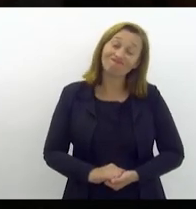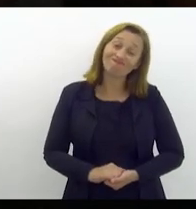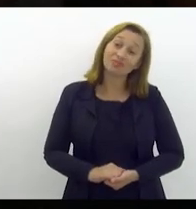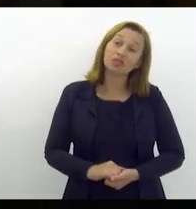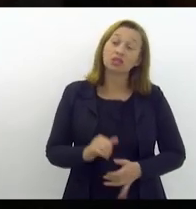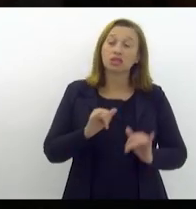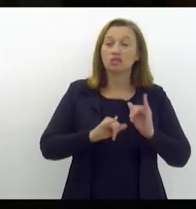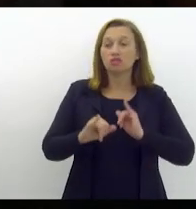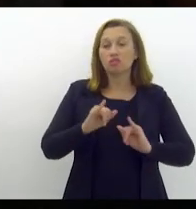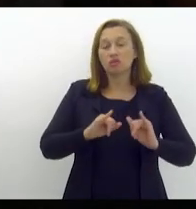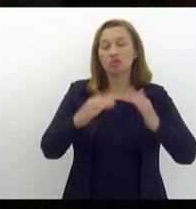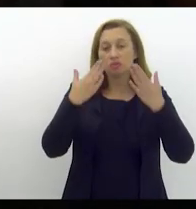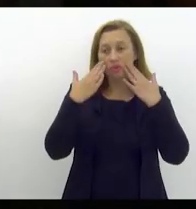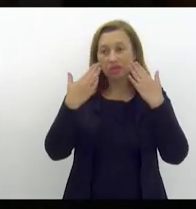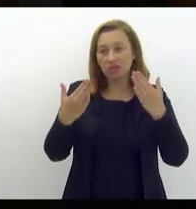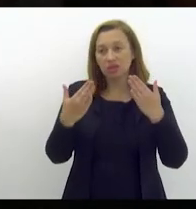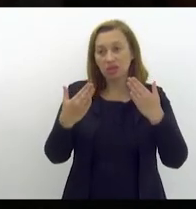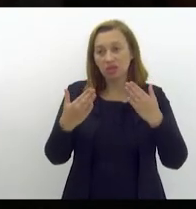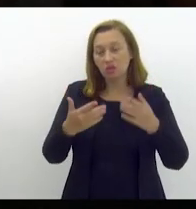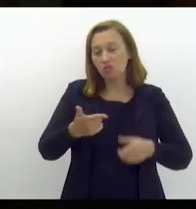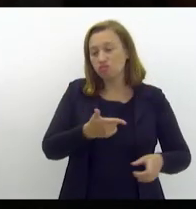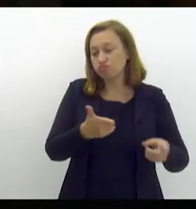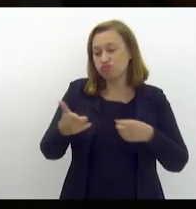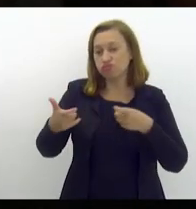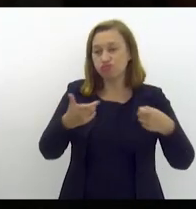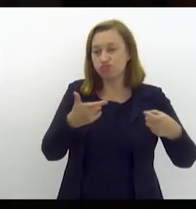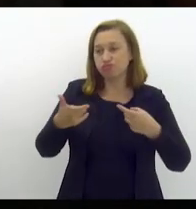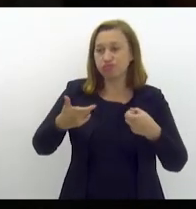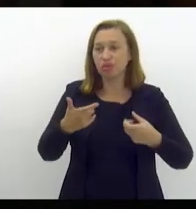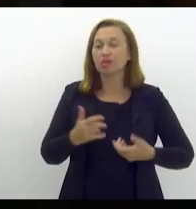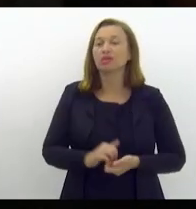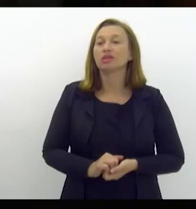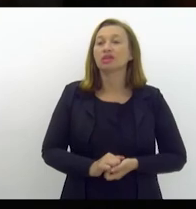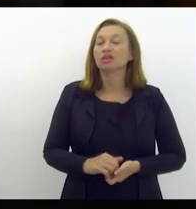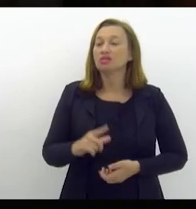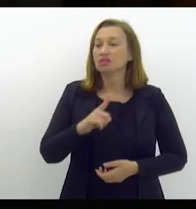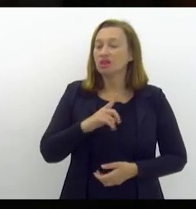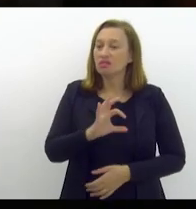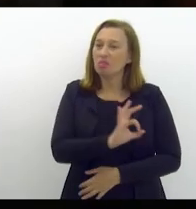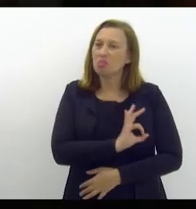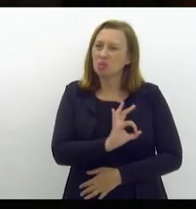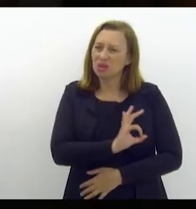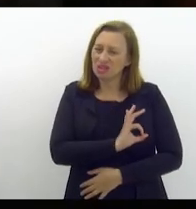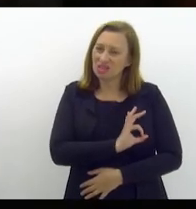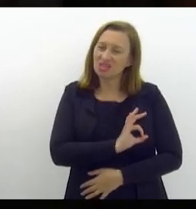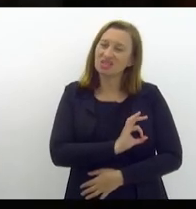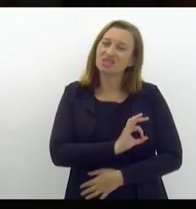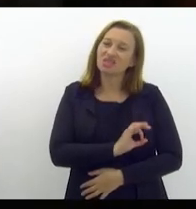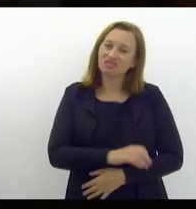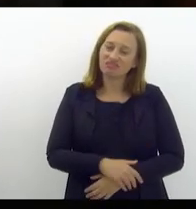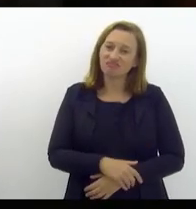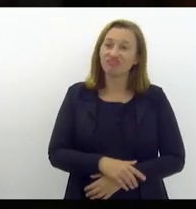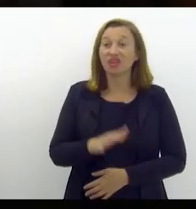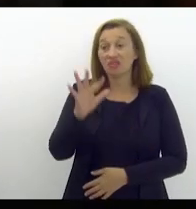dados apresentados pelo Fogo Cruzado. A gente teve a Polícia Rodoviária Federal